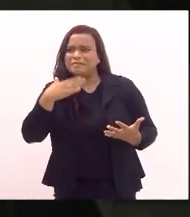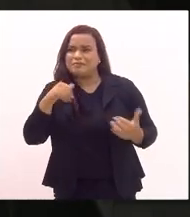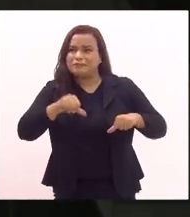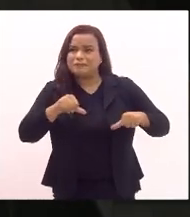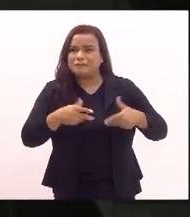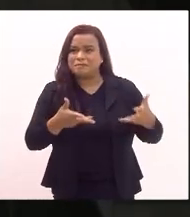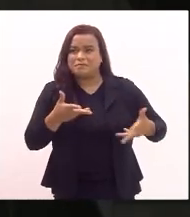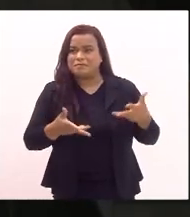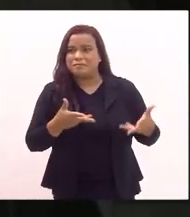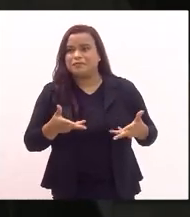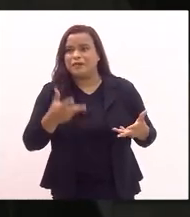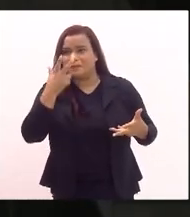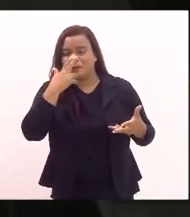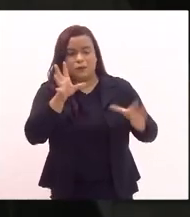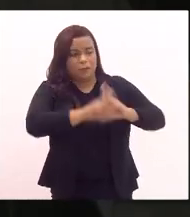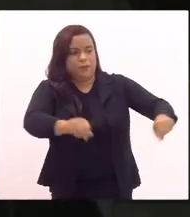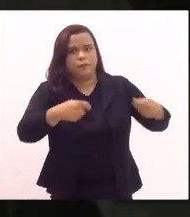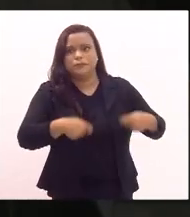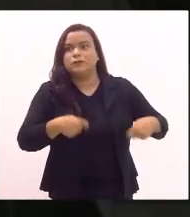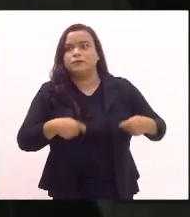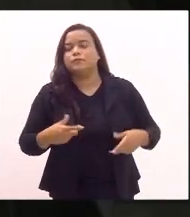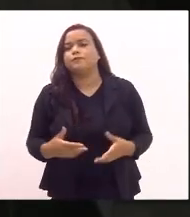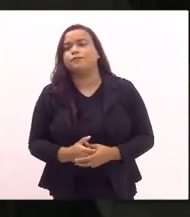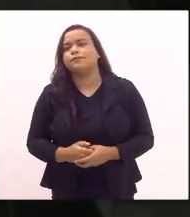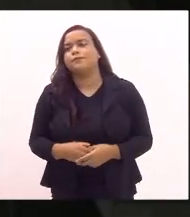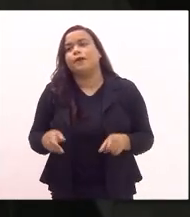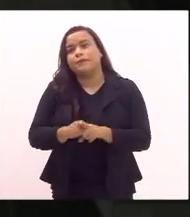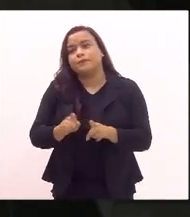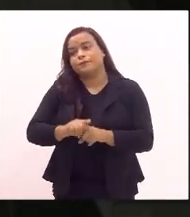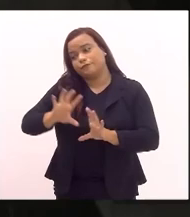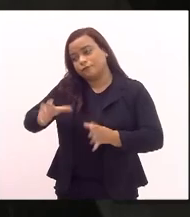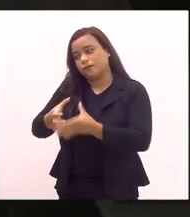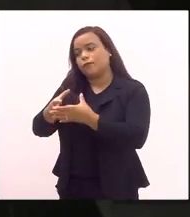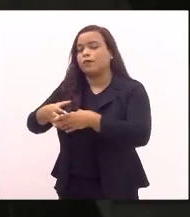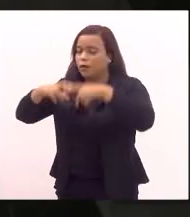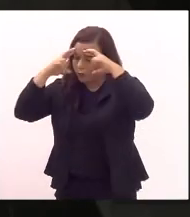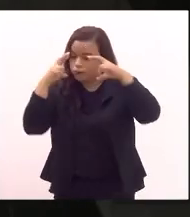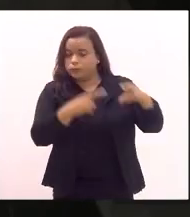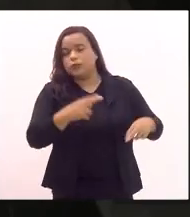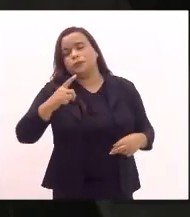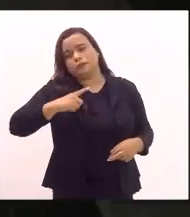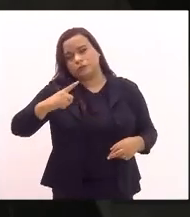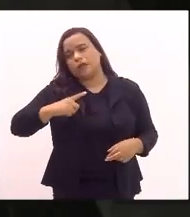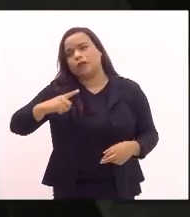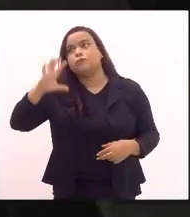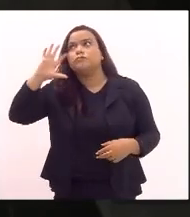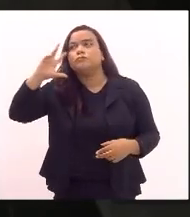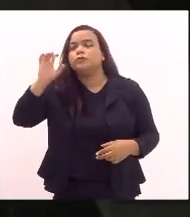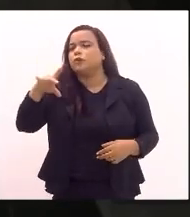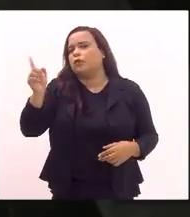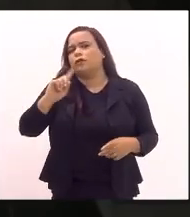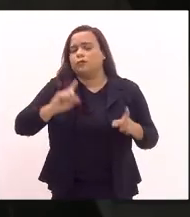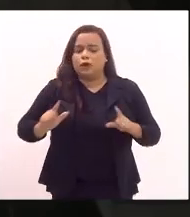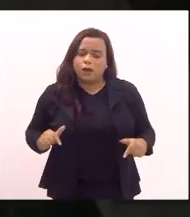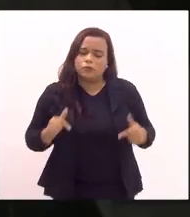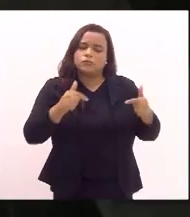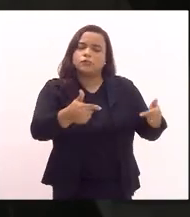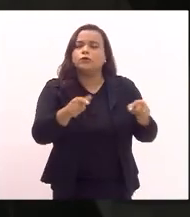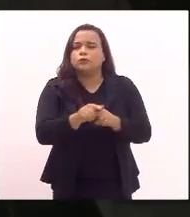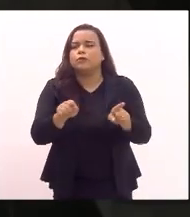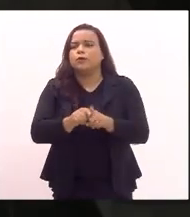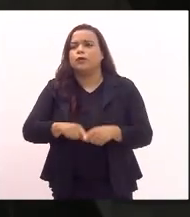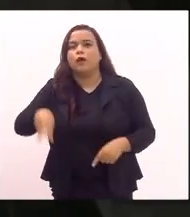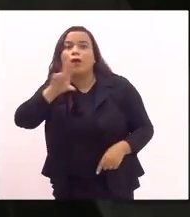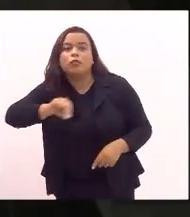o maior bacia pulverizado e aqueles que têm respeito efetivo não só retórico não apenas falam